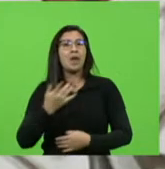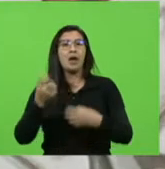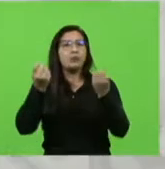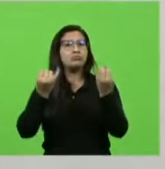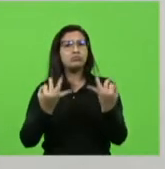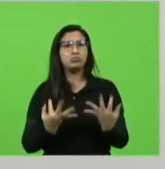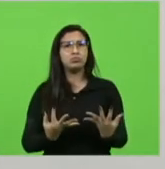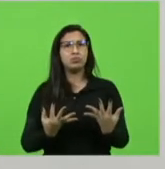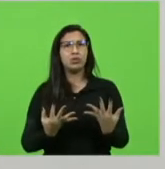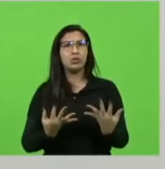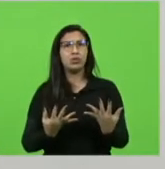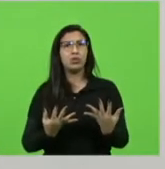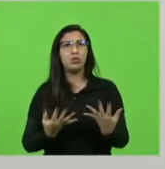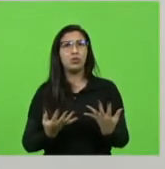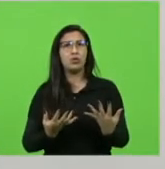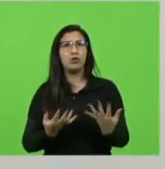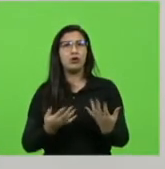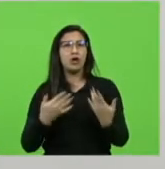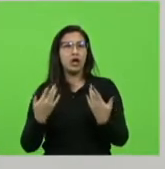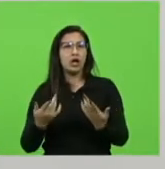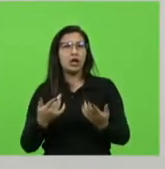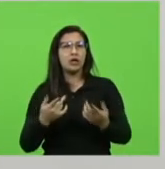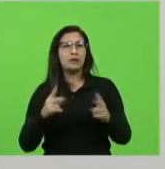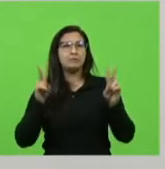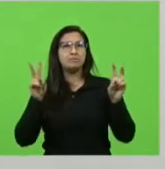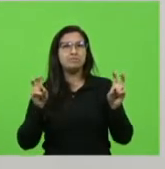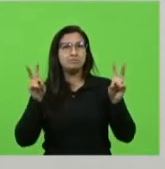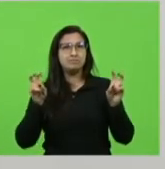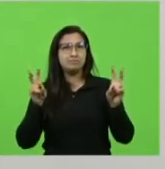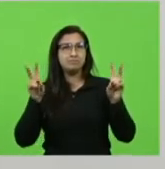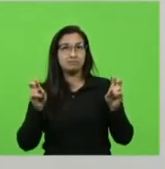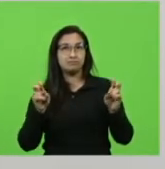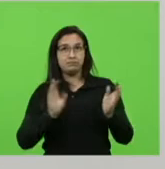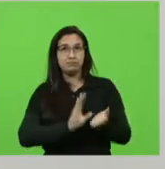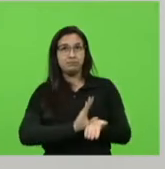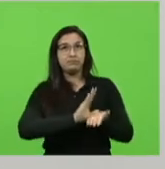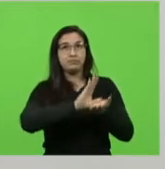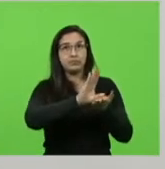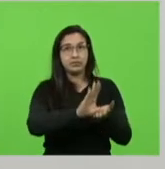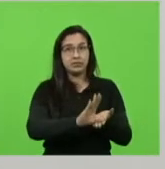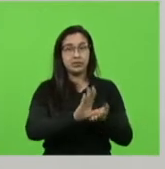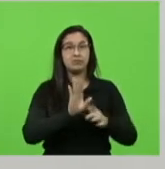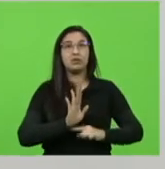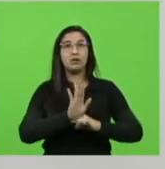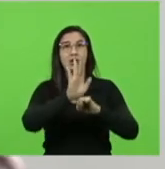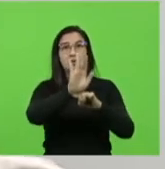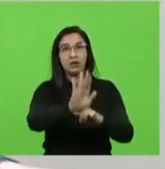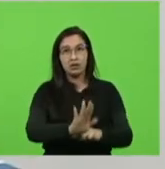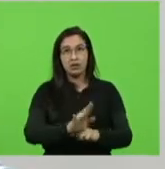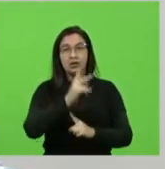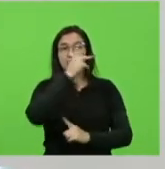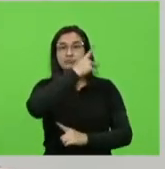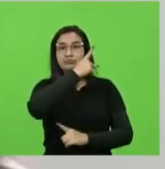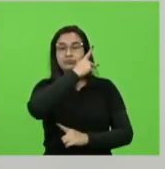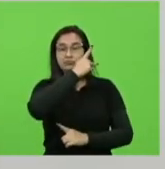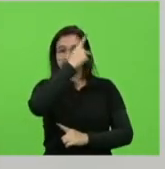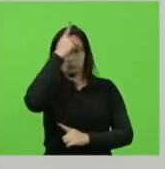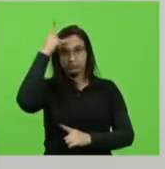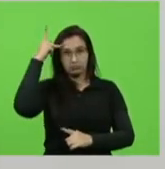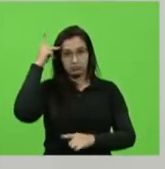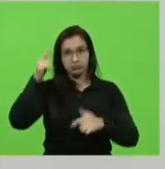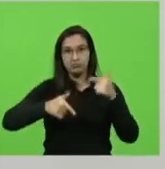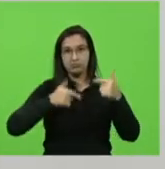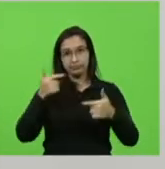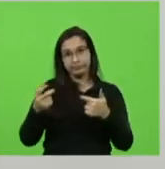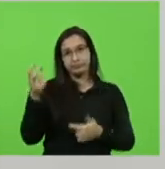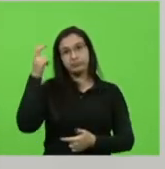que recursos relacionados à lei Aldir Blanc, que foram recursos pensados para ajudar pessoas que trabalham com cultura e que